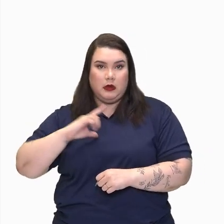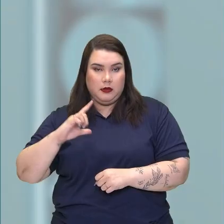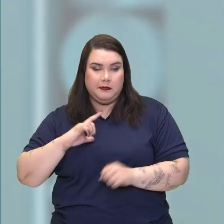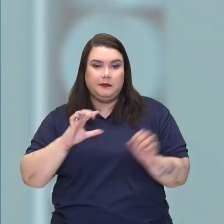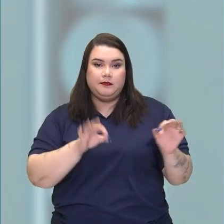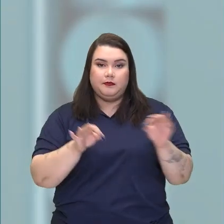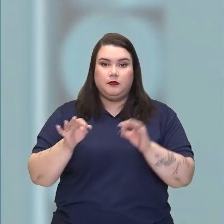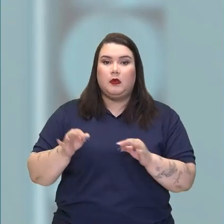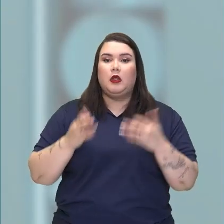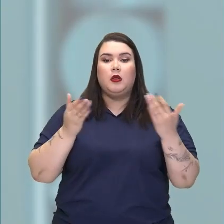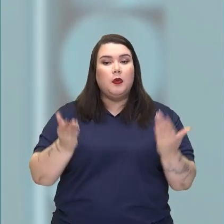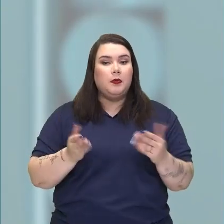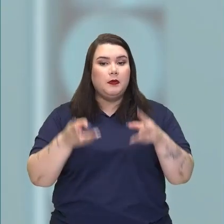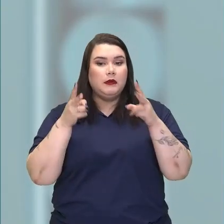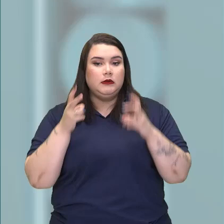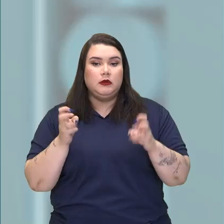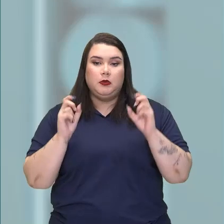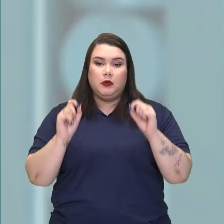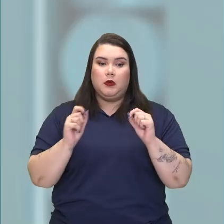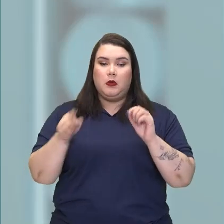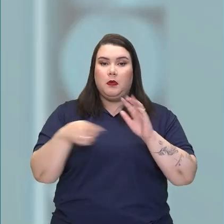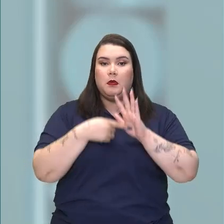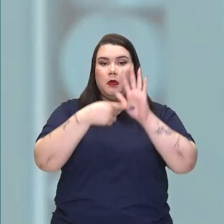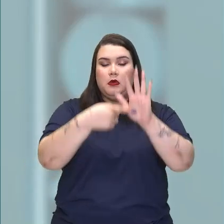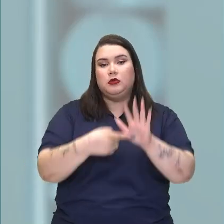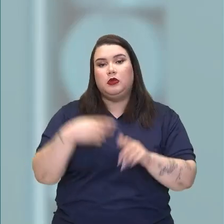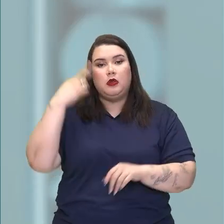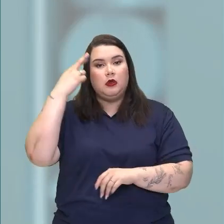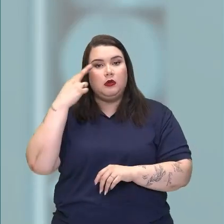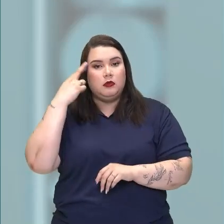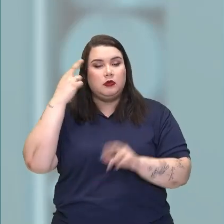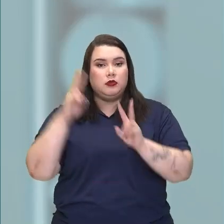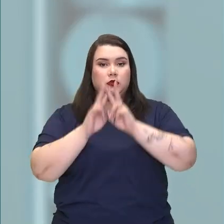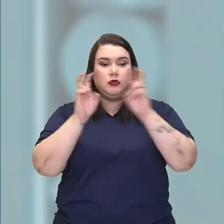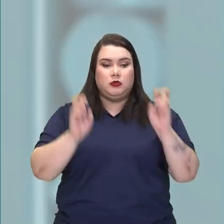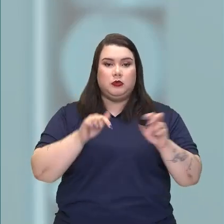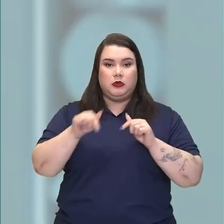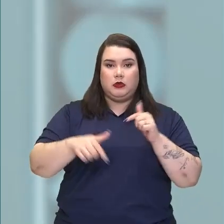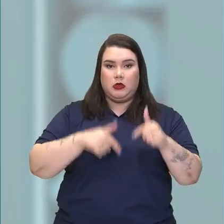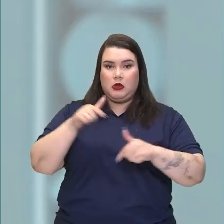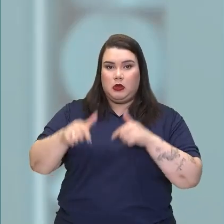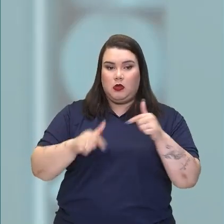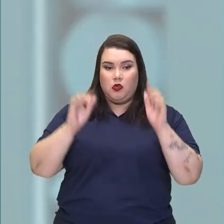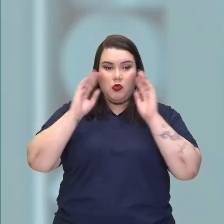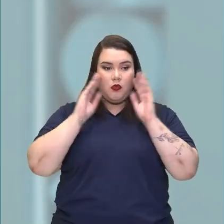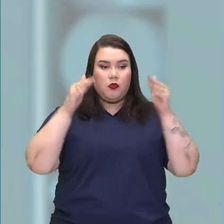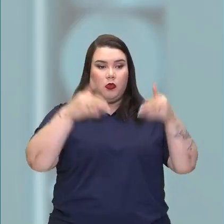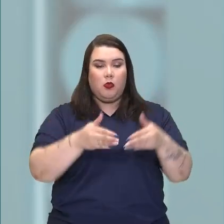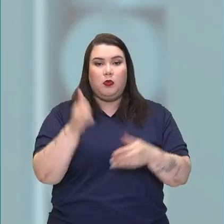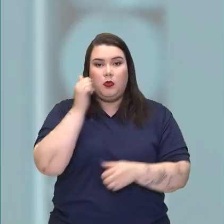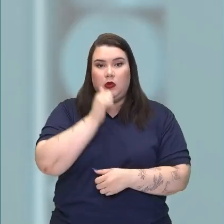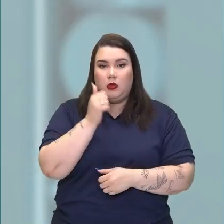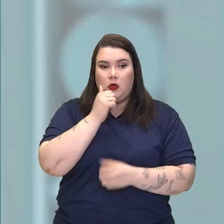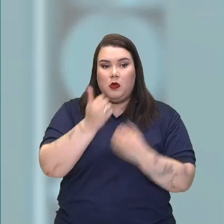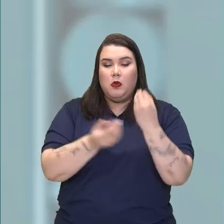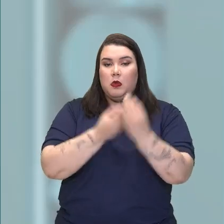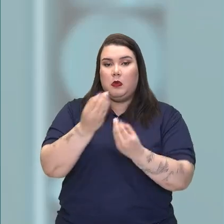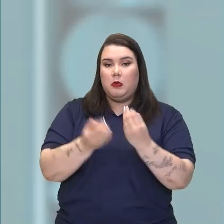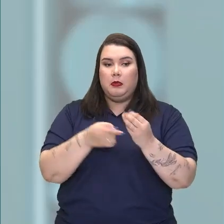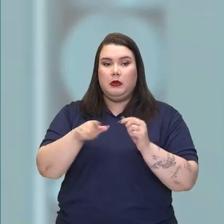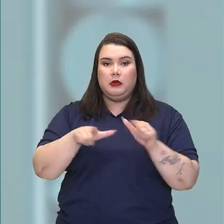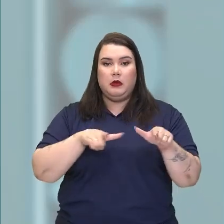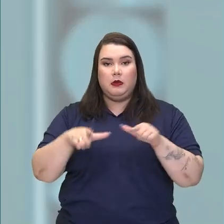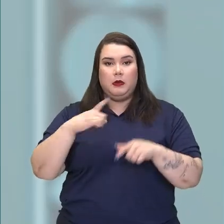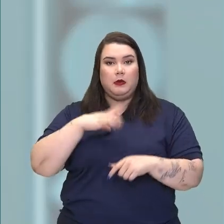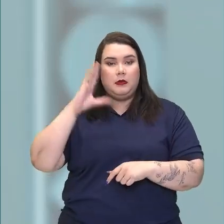Então, perceba que depois ele traz uma reflexão sobre esse trabalho se voltar para as mulheres, como esse trabalho se dá